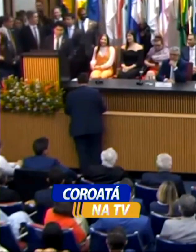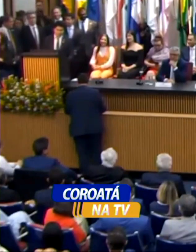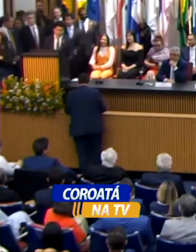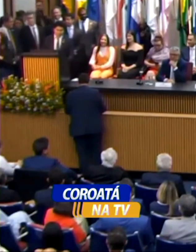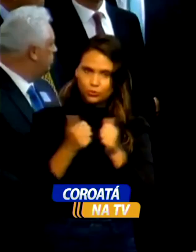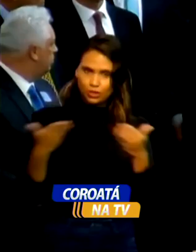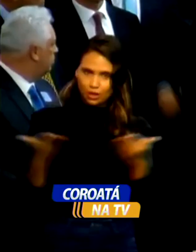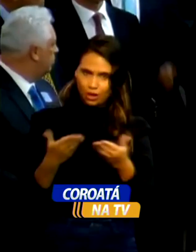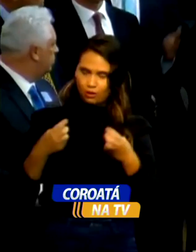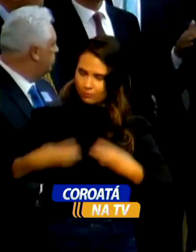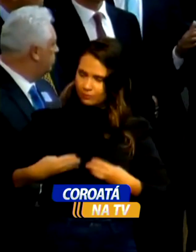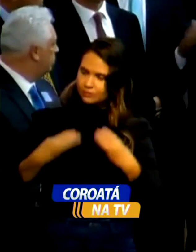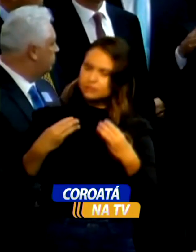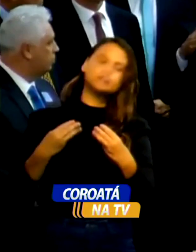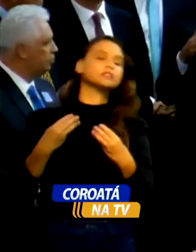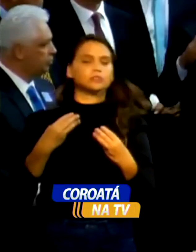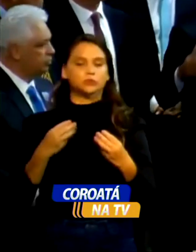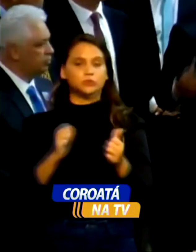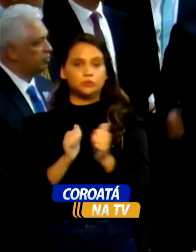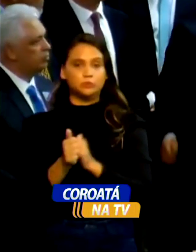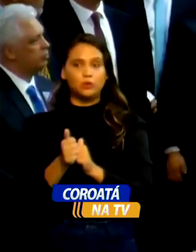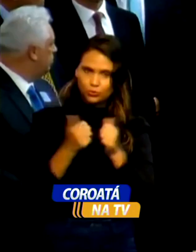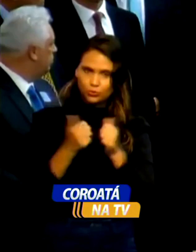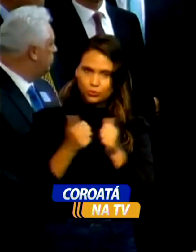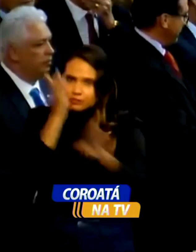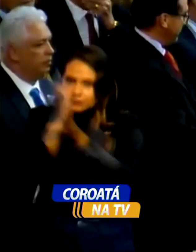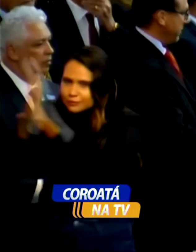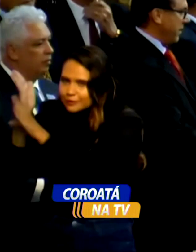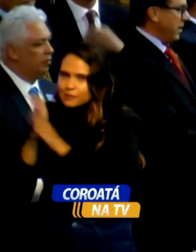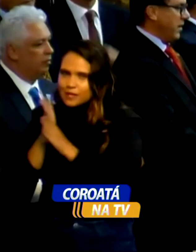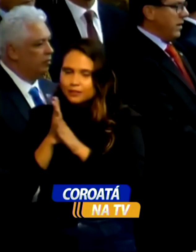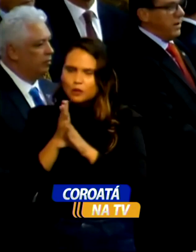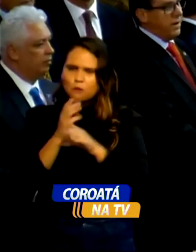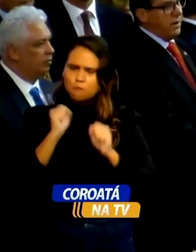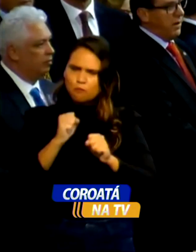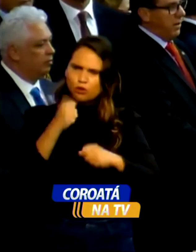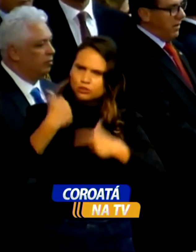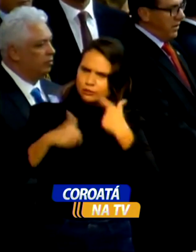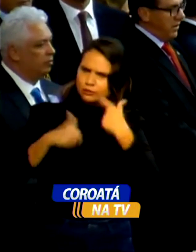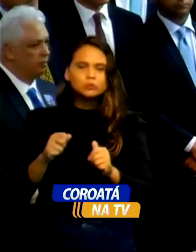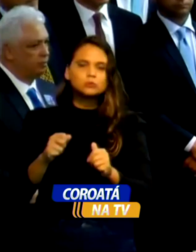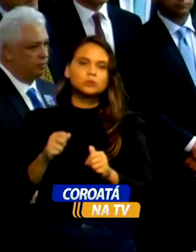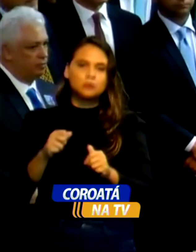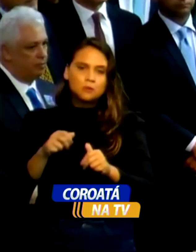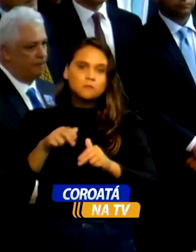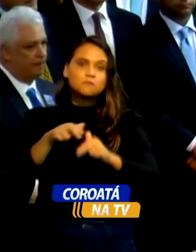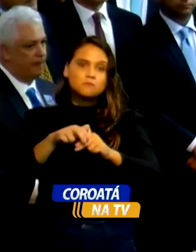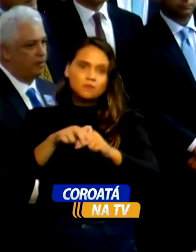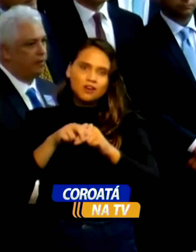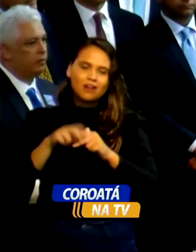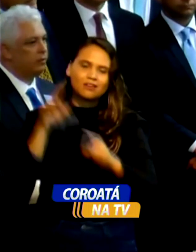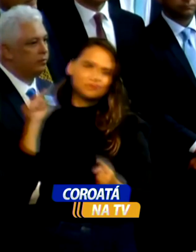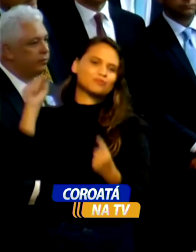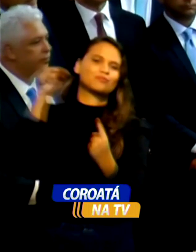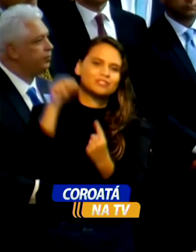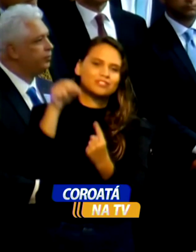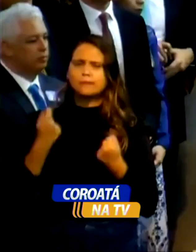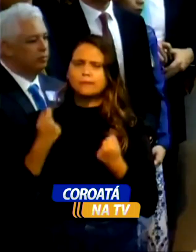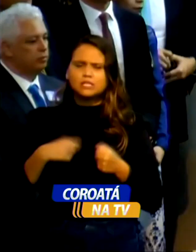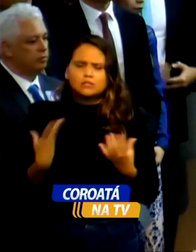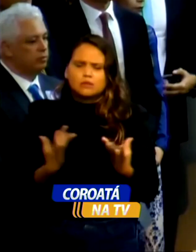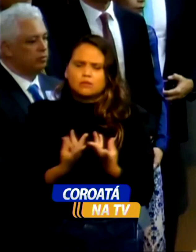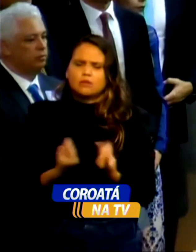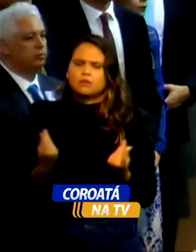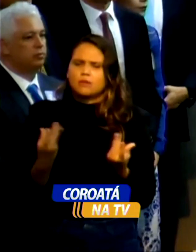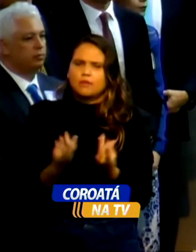o André fofoca na verdade é deputado federal e que durante os quatro anos do Governo